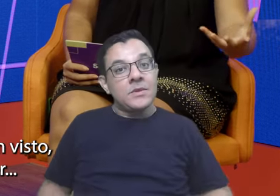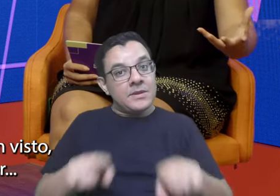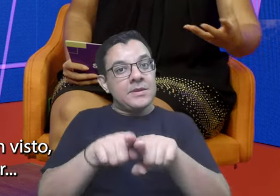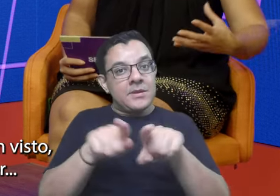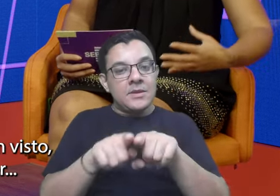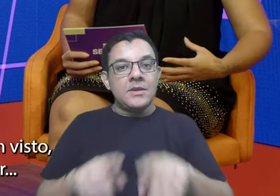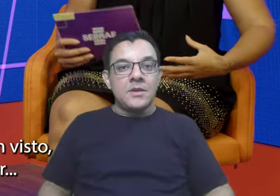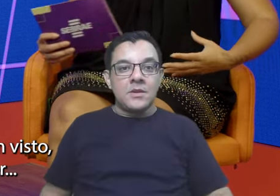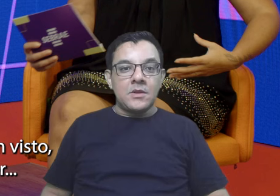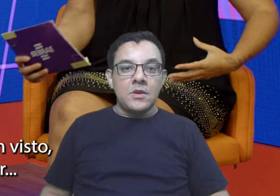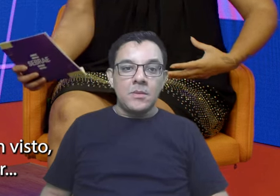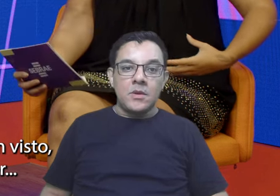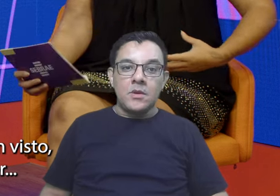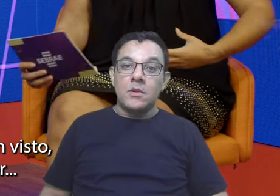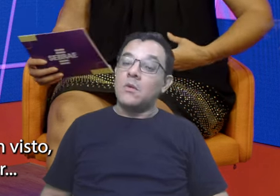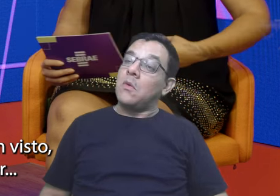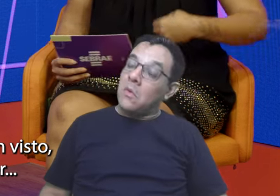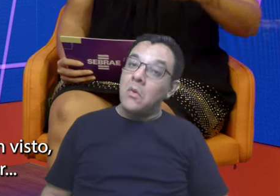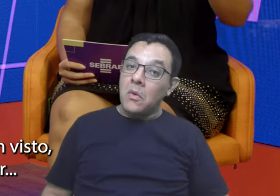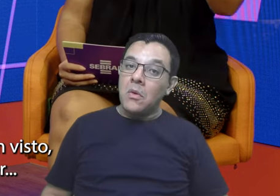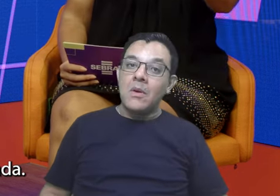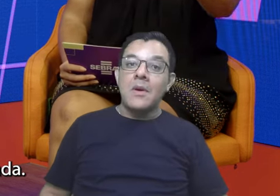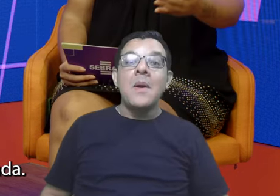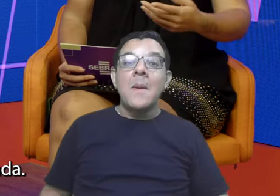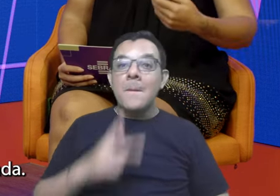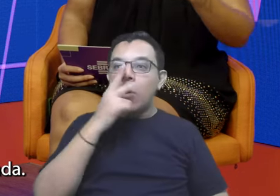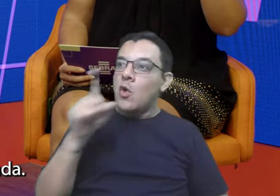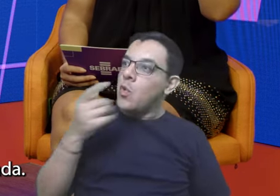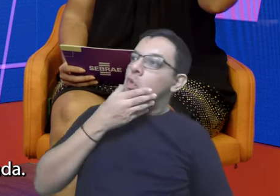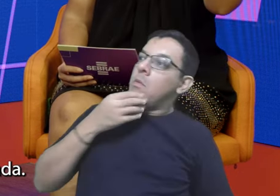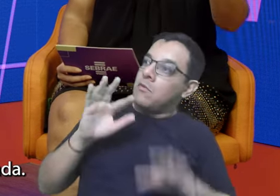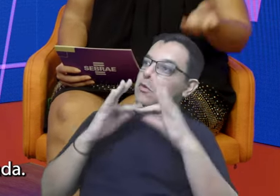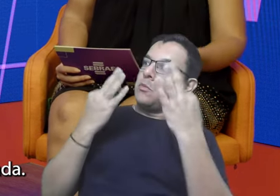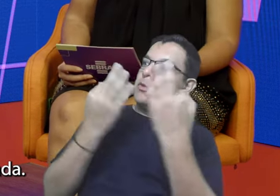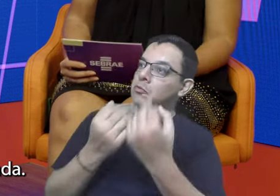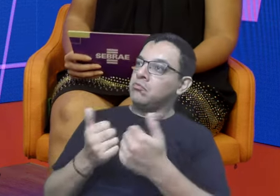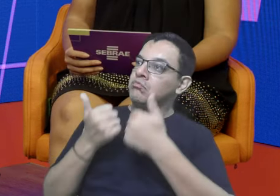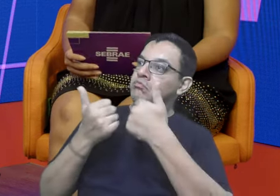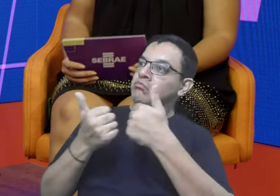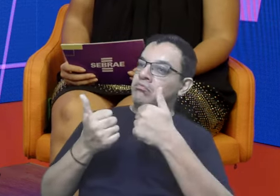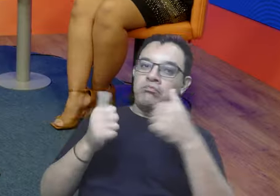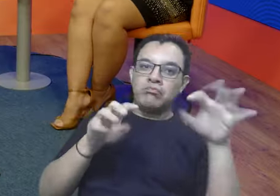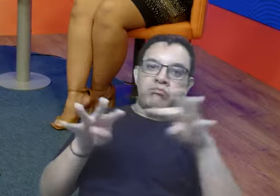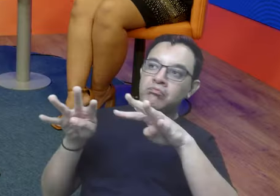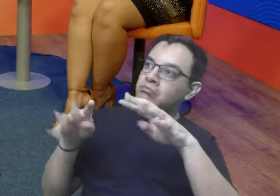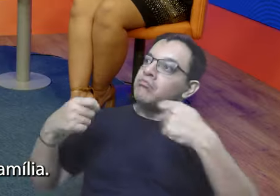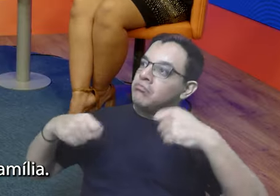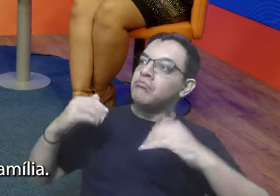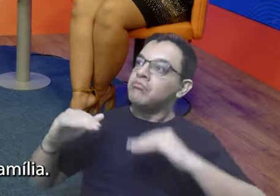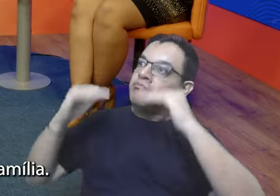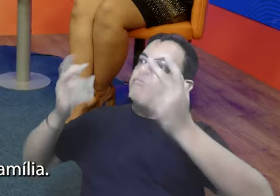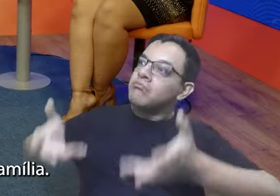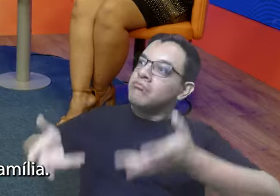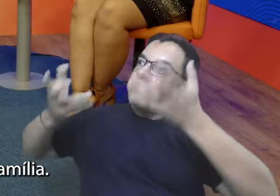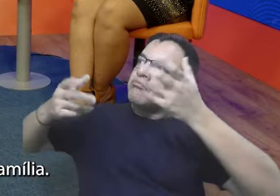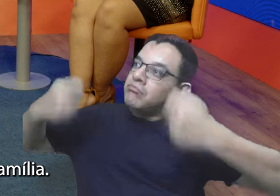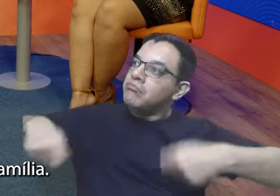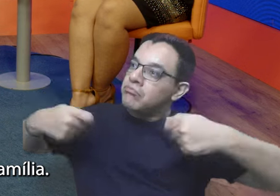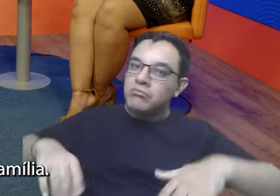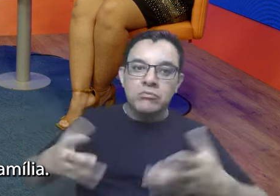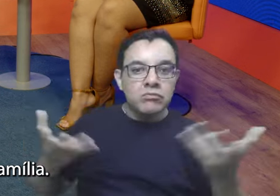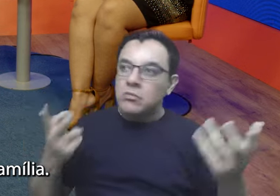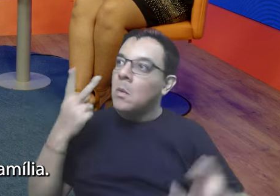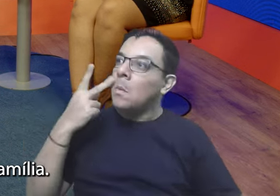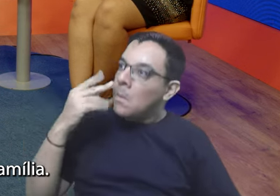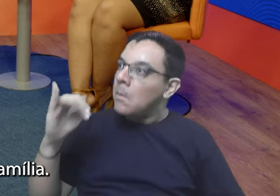visto vamos dizer não precisa ser precisa ser um cara de família estruturada então ele precisa crescer ele precisa crescer porque agora